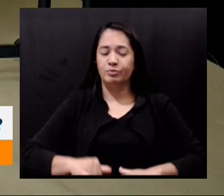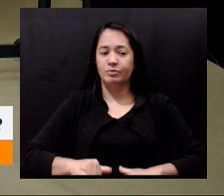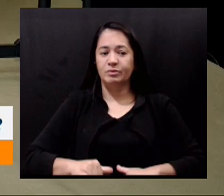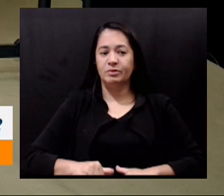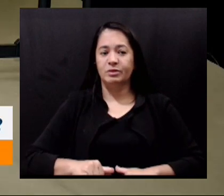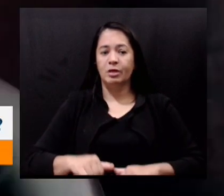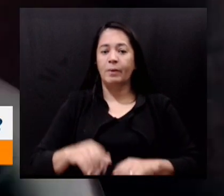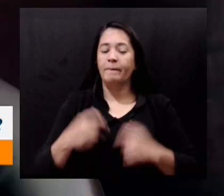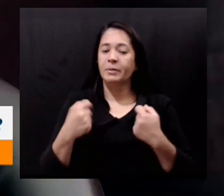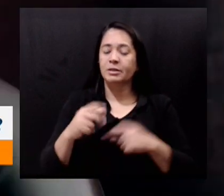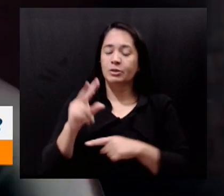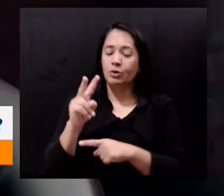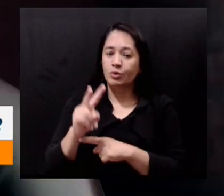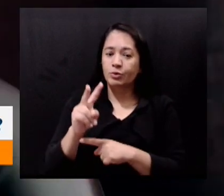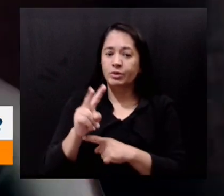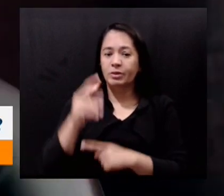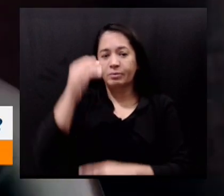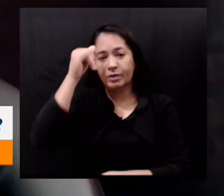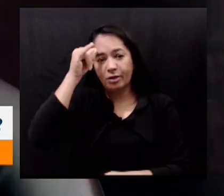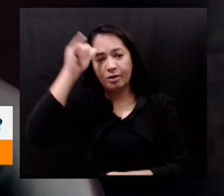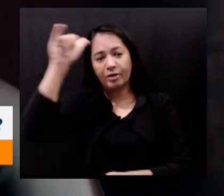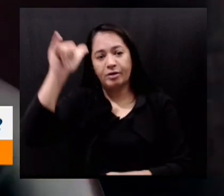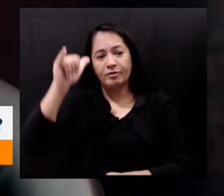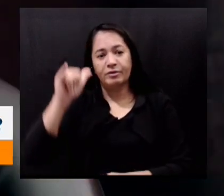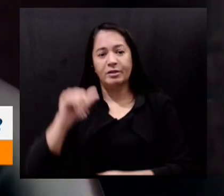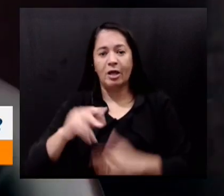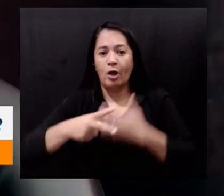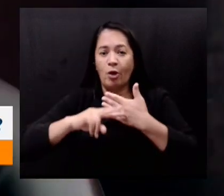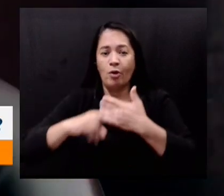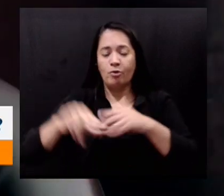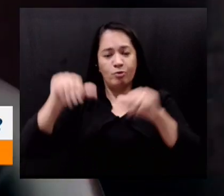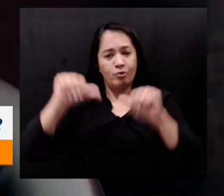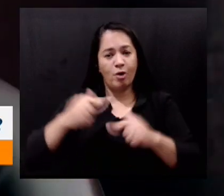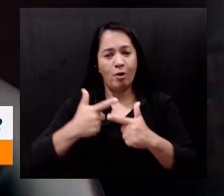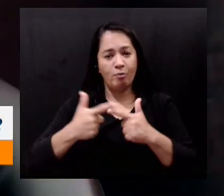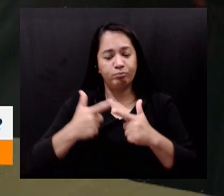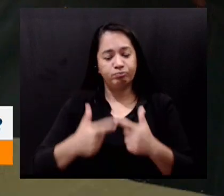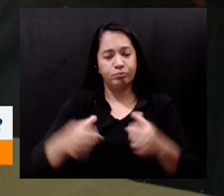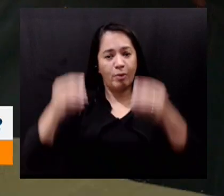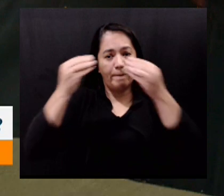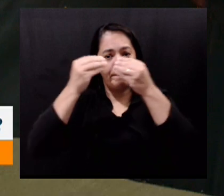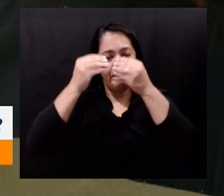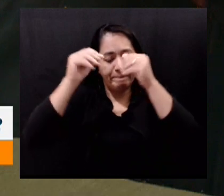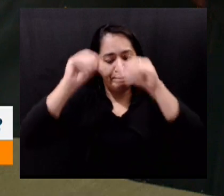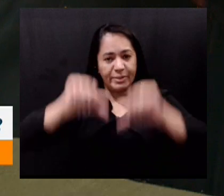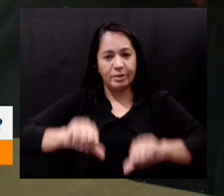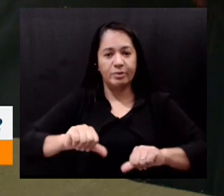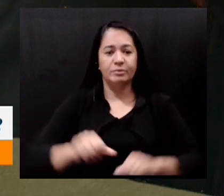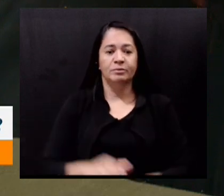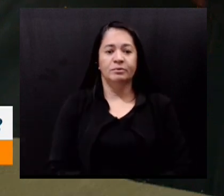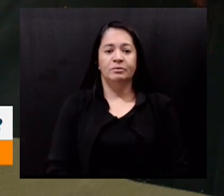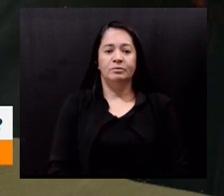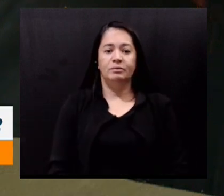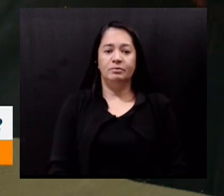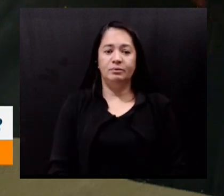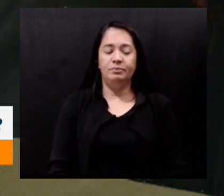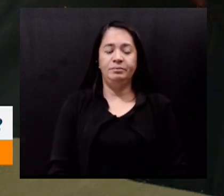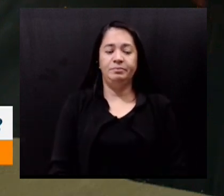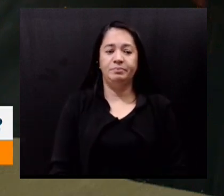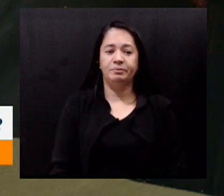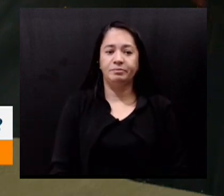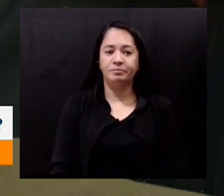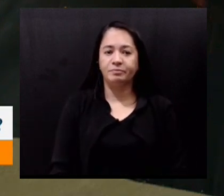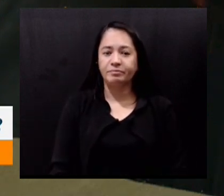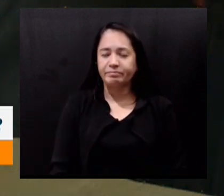isso não gere problemas maiores, né. Poxa vida, né, a gente é um linchamento virtual,